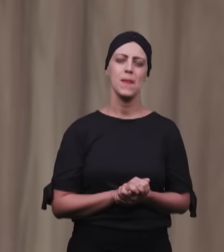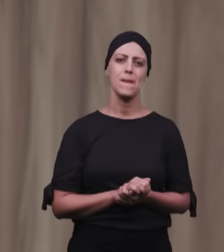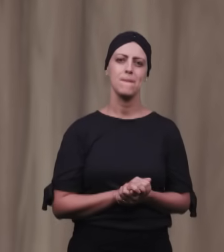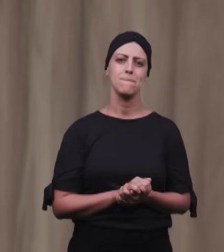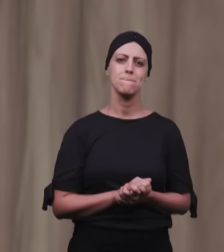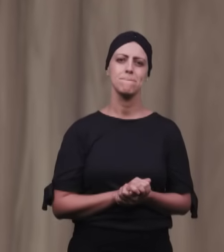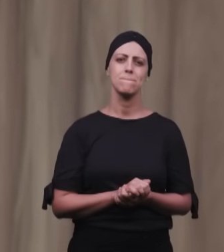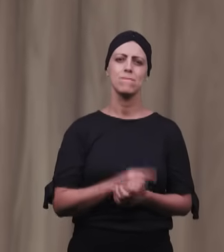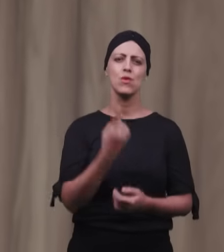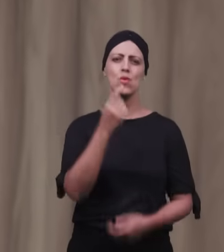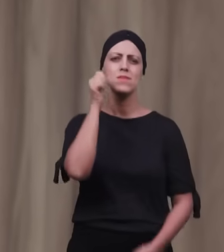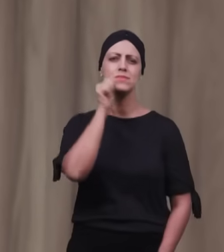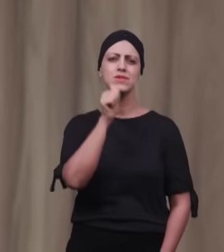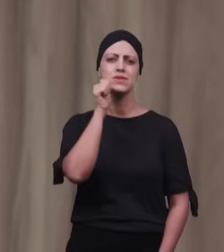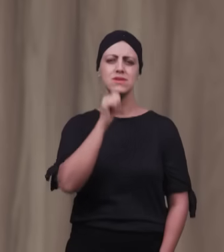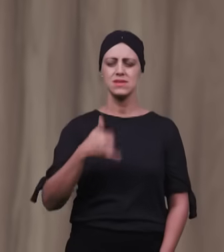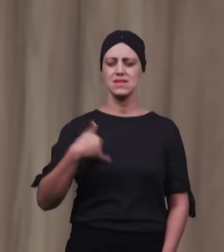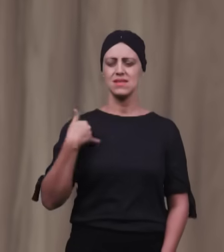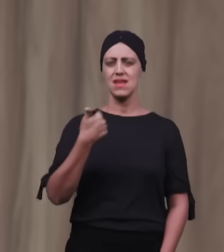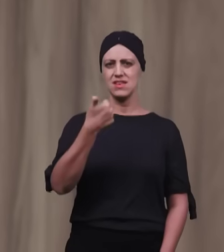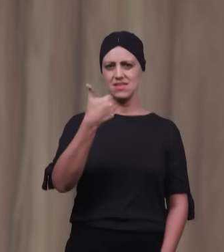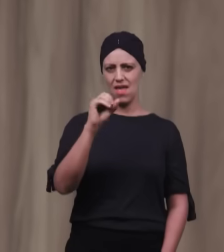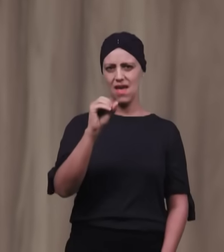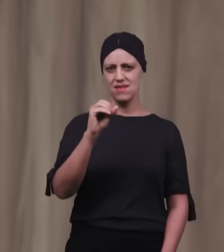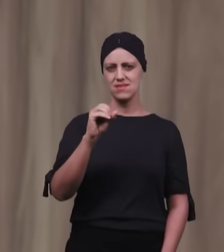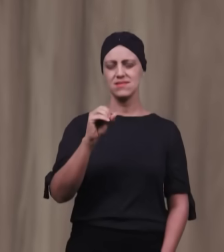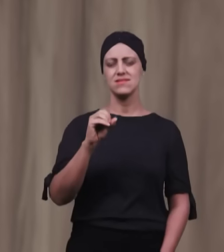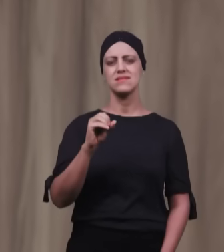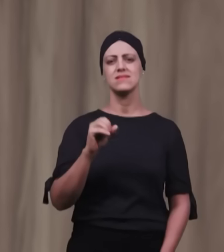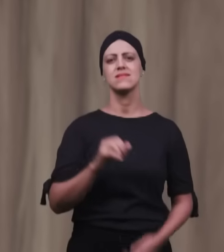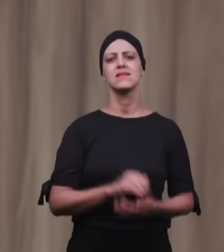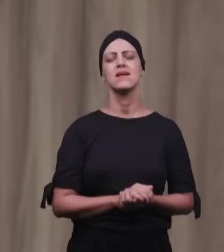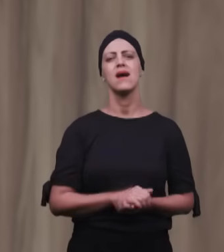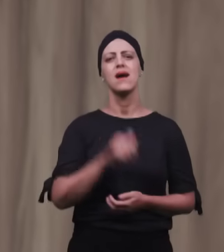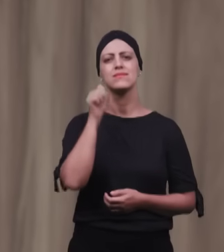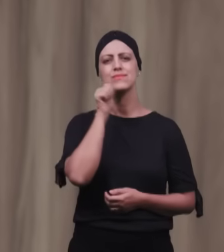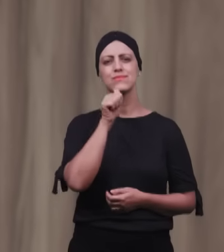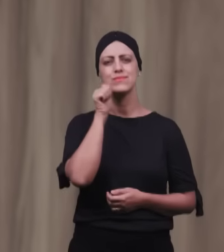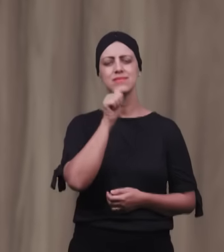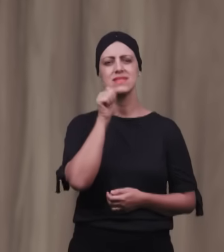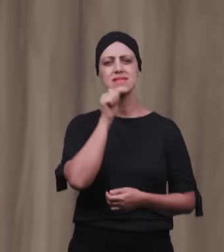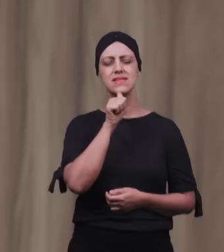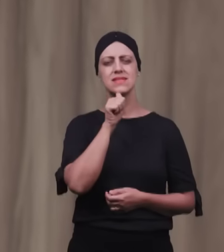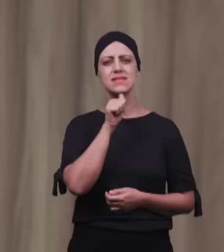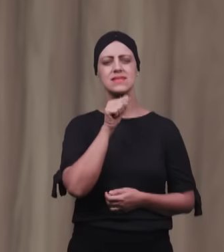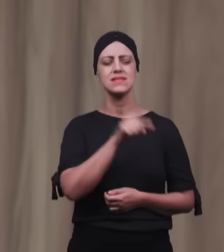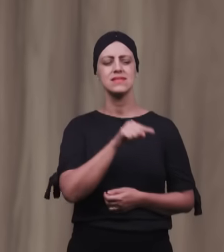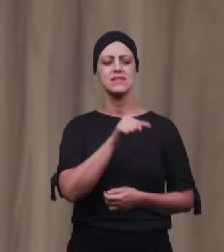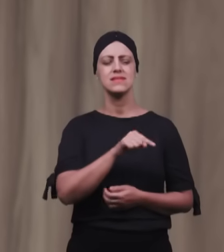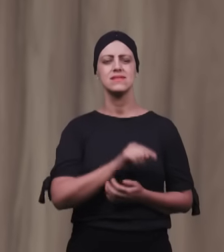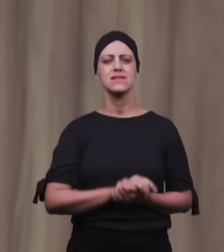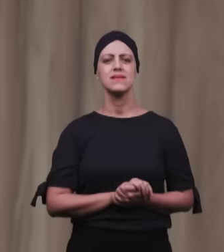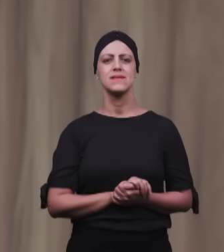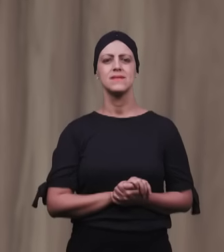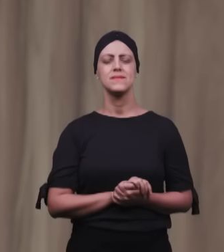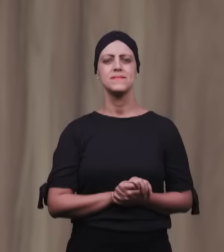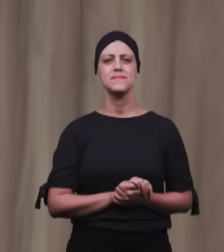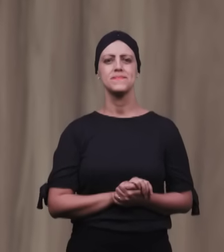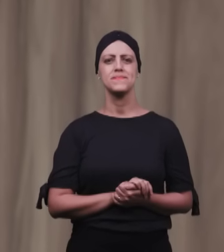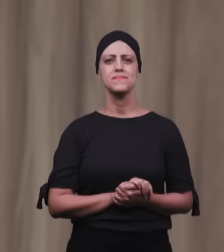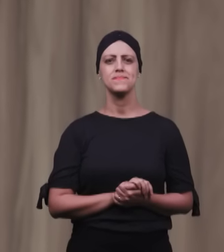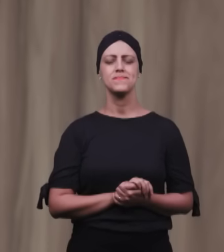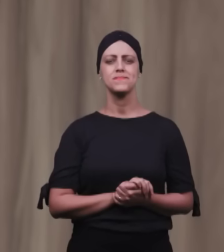eu atendi uma menina de 10 anos de idade Essa menina é ela